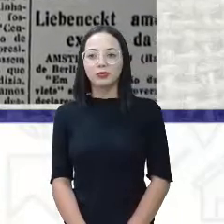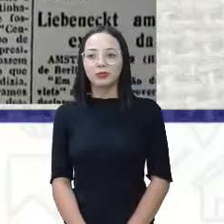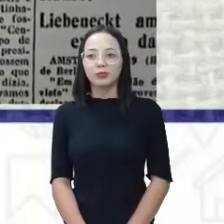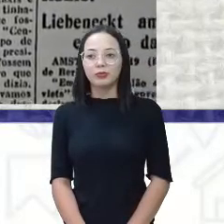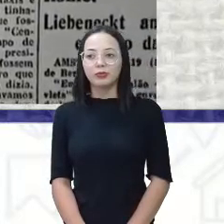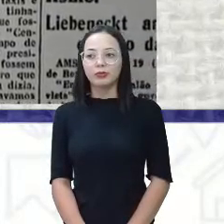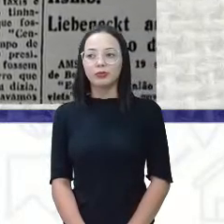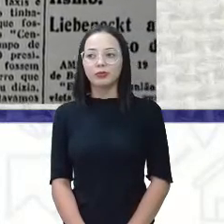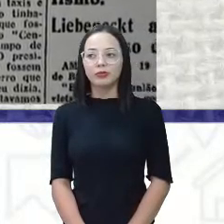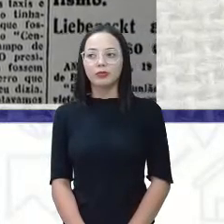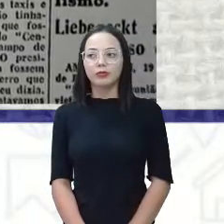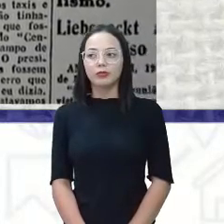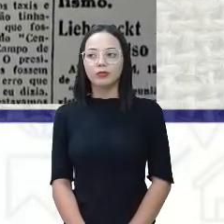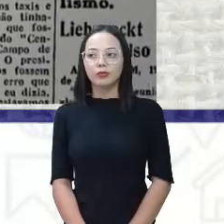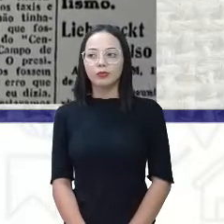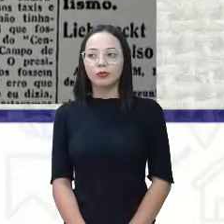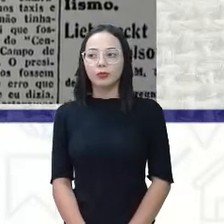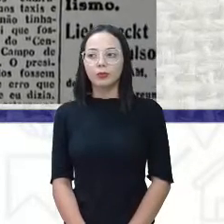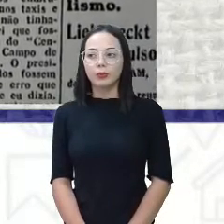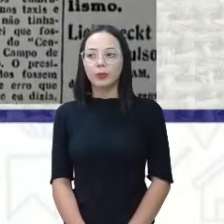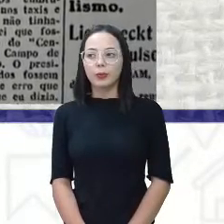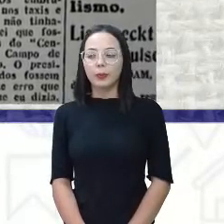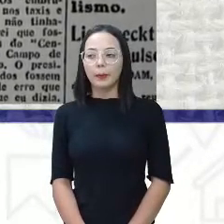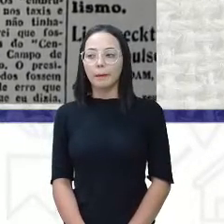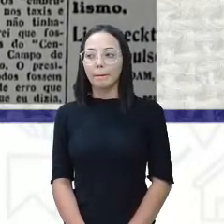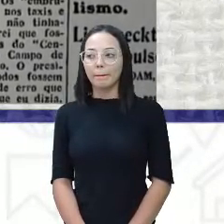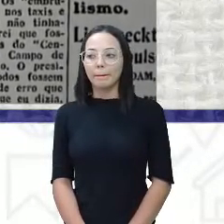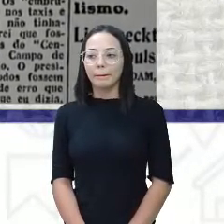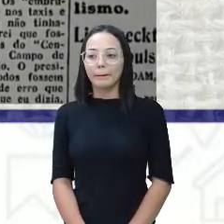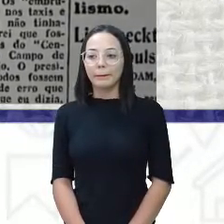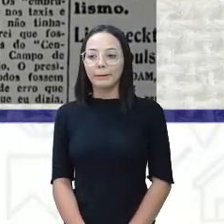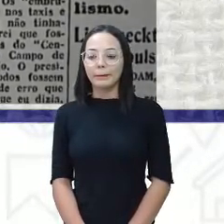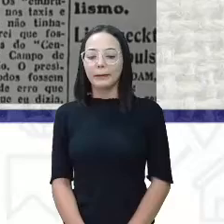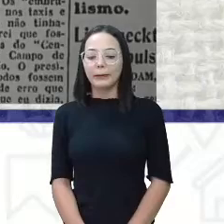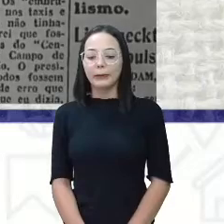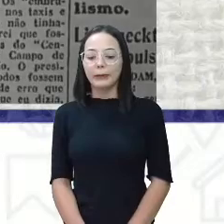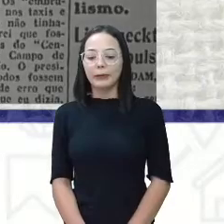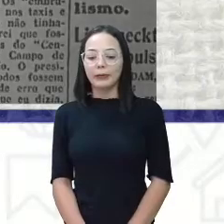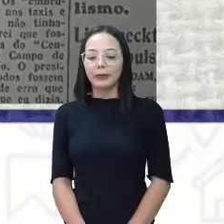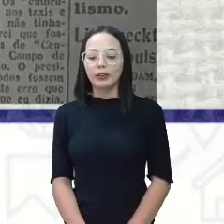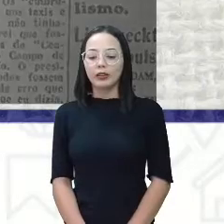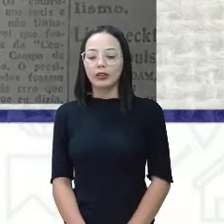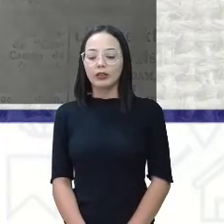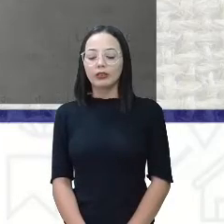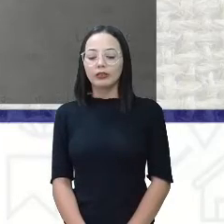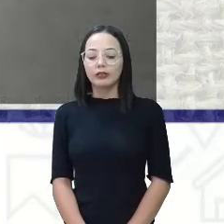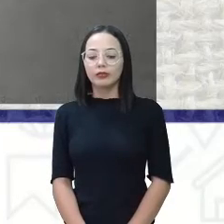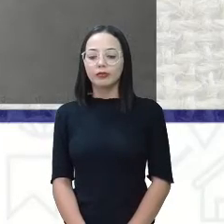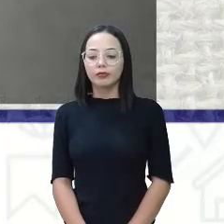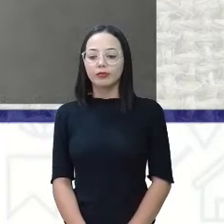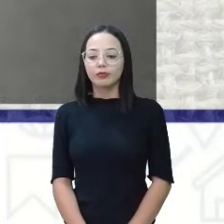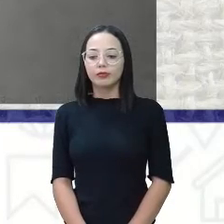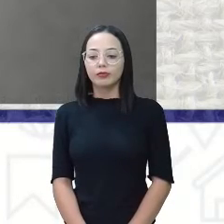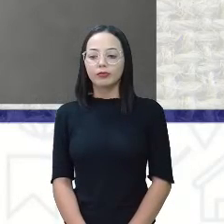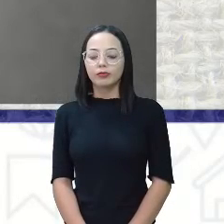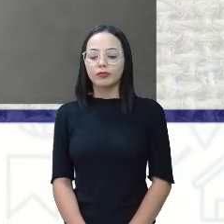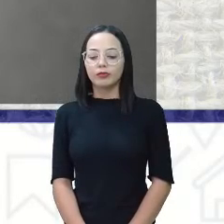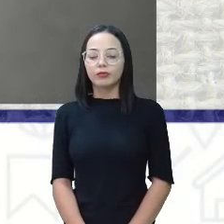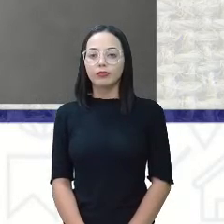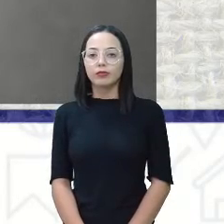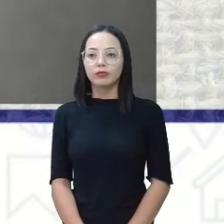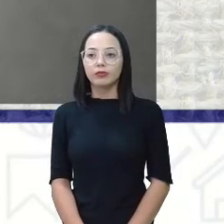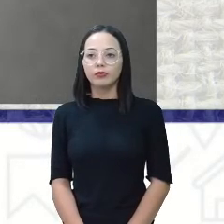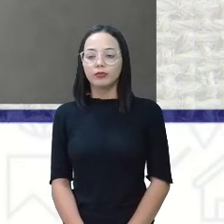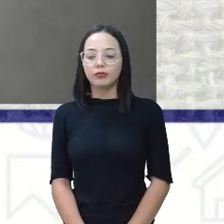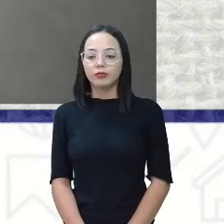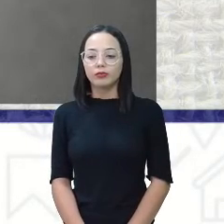gripe, podia morrer daquilo. A minha avó, aliás, falava sobre isso. Ela morava no centro de São Paulo, nas Ações aqui, passava os caminhões com os cadáveres, porque não dava tempo de